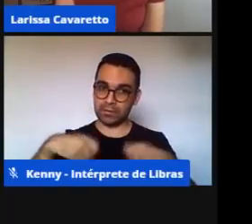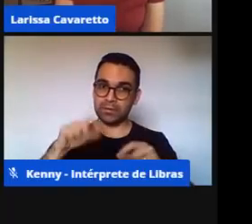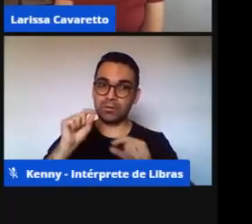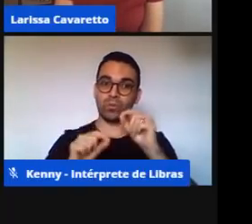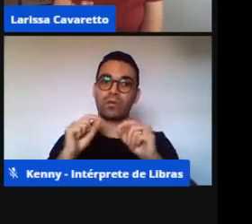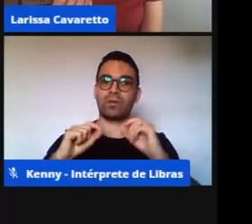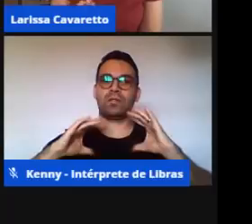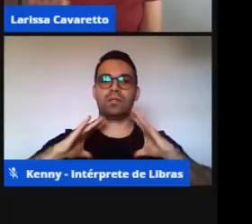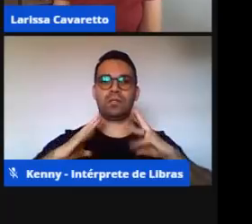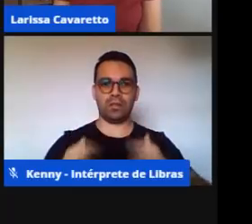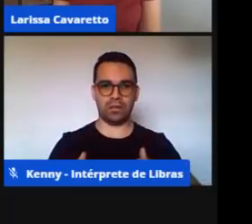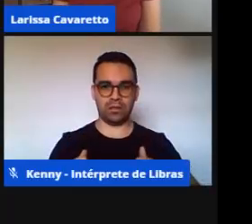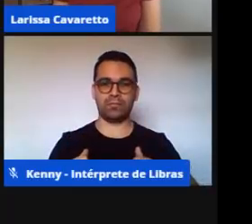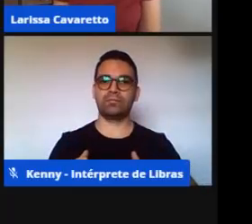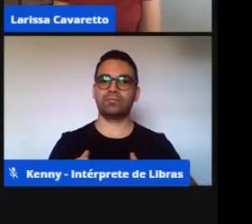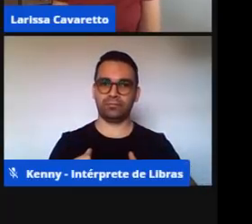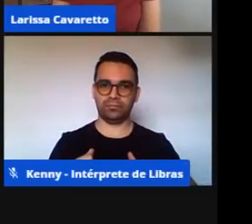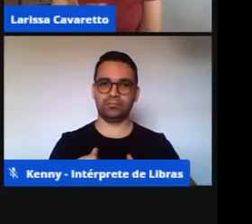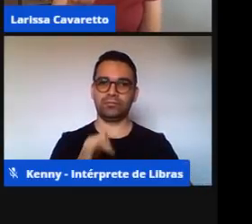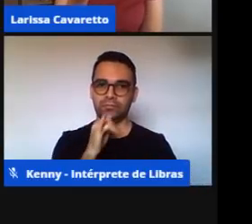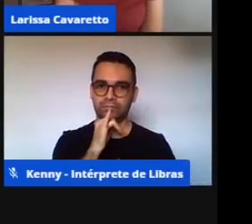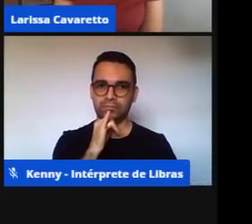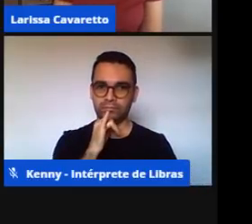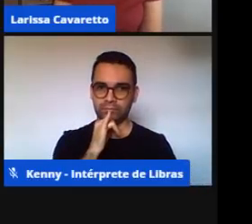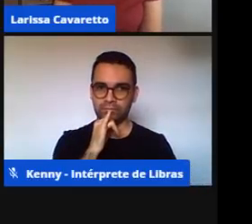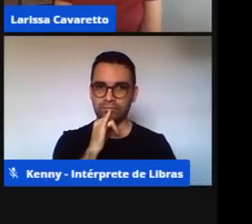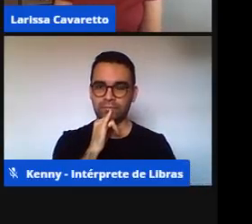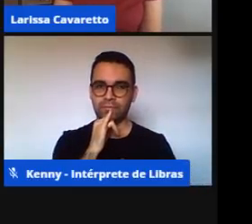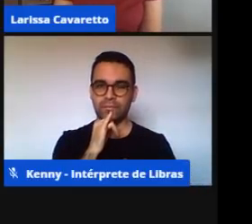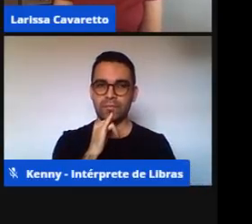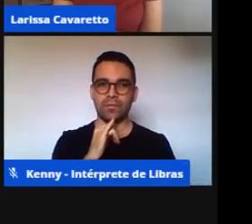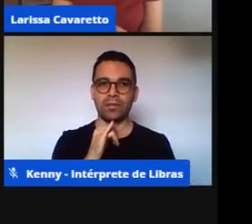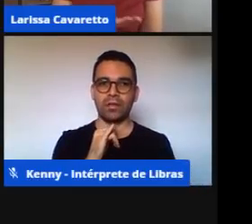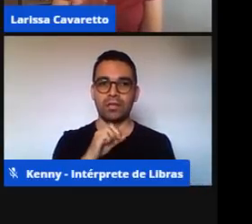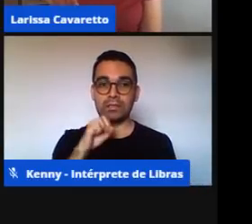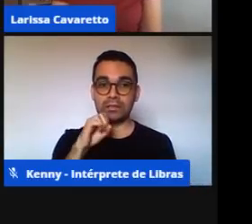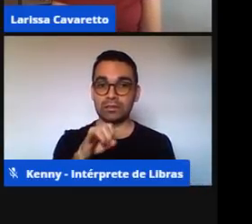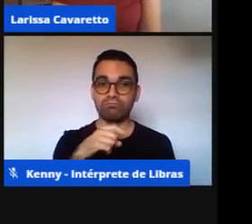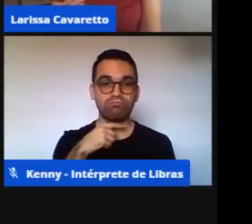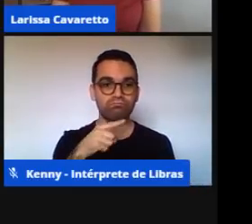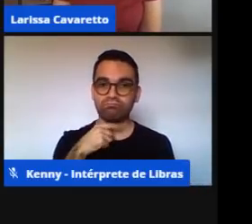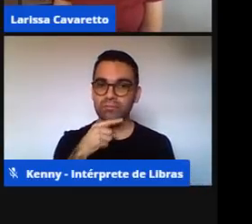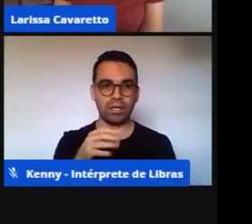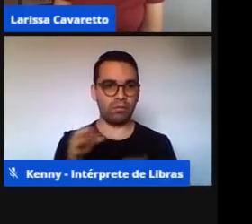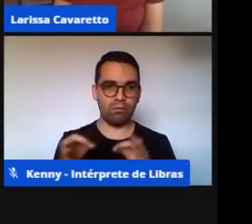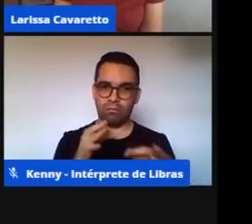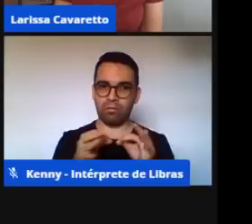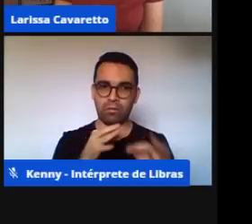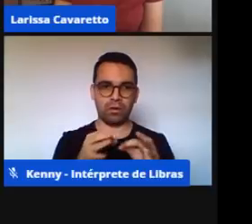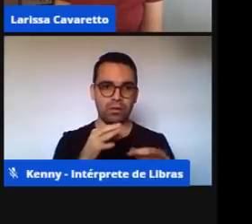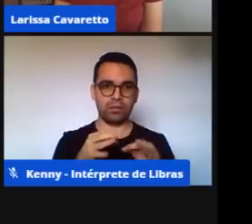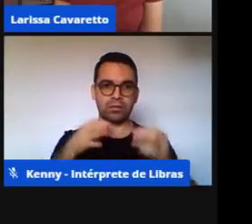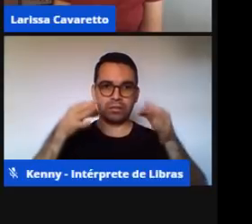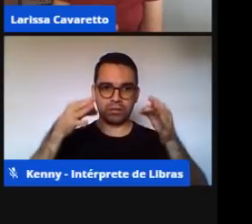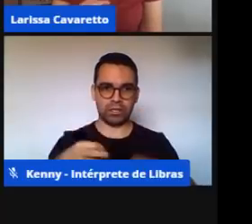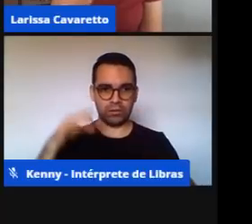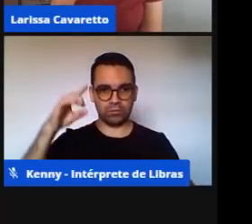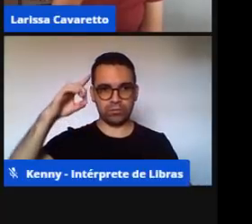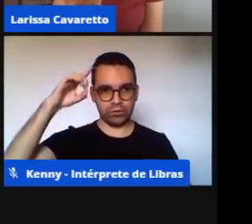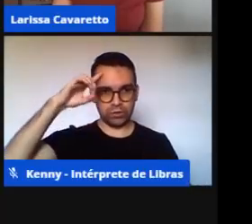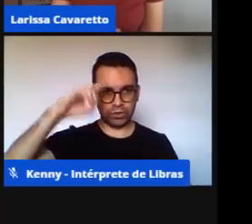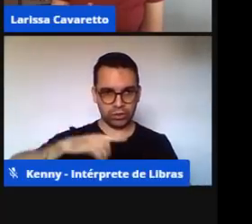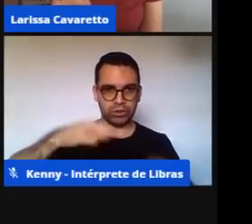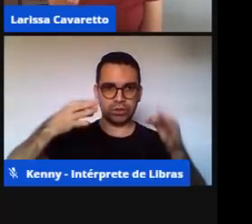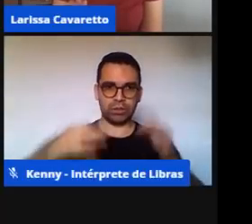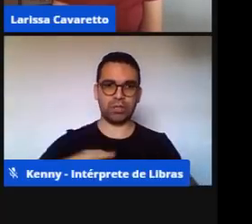pouco difícil de se organizar isso na escola. Então, se você não vai conseguir organizar dessa forma, é melhor não deixar usar a biblioteca. Mas a gente